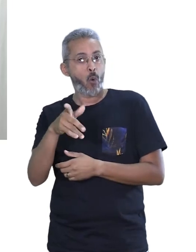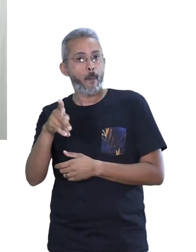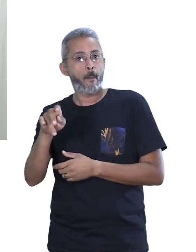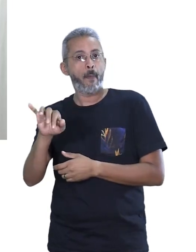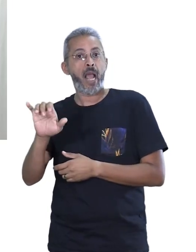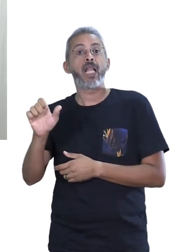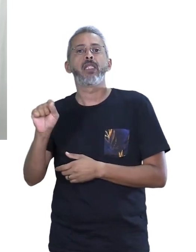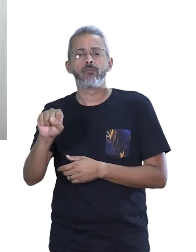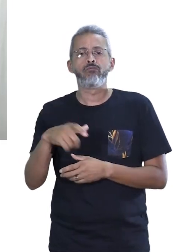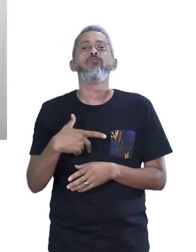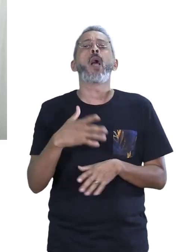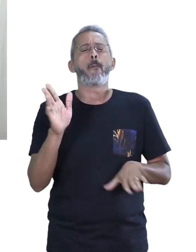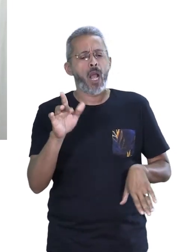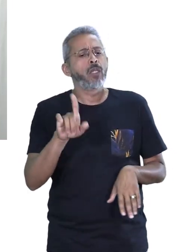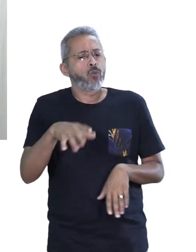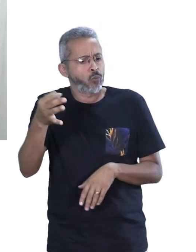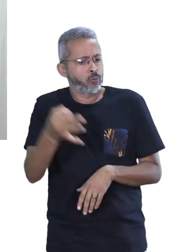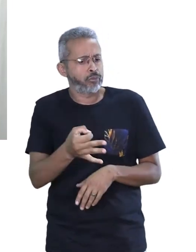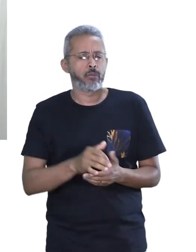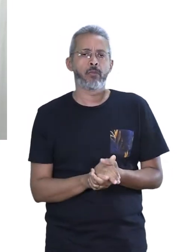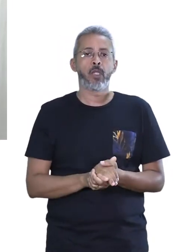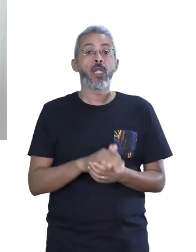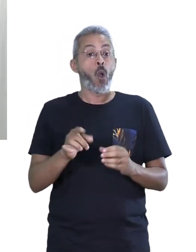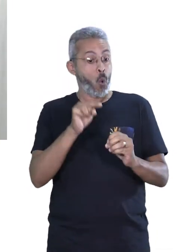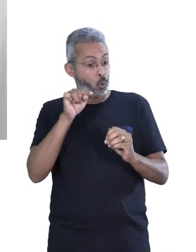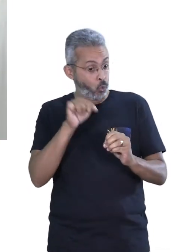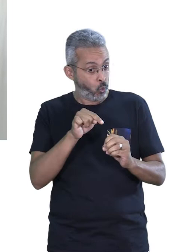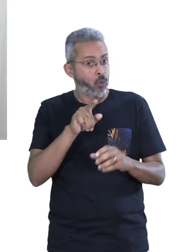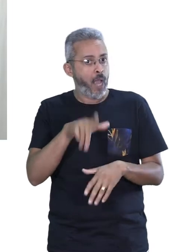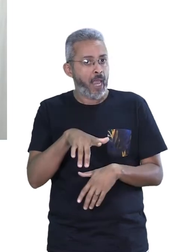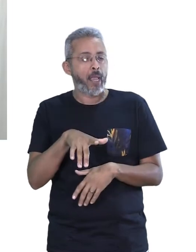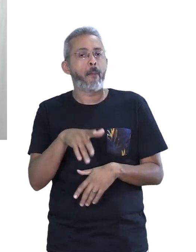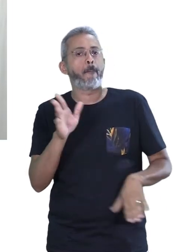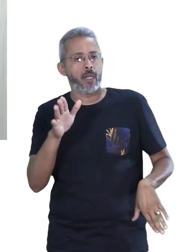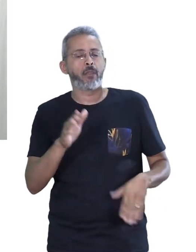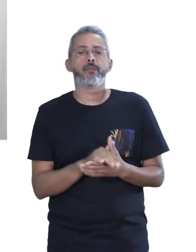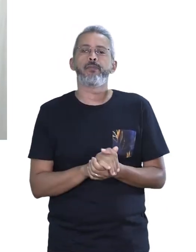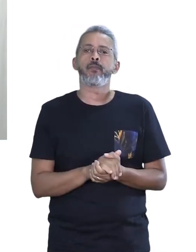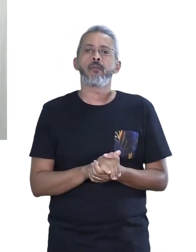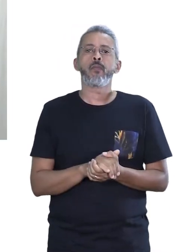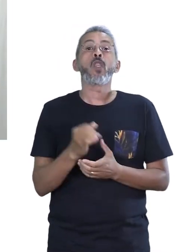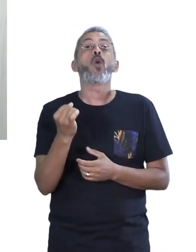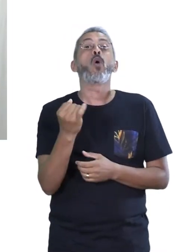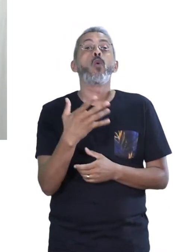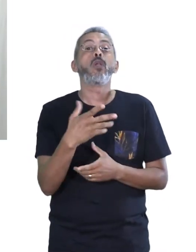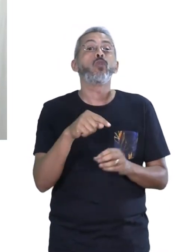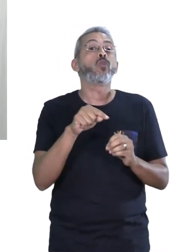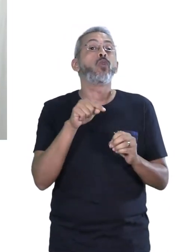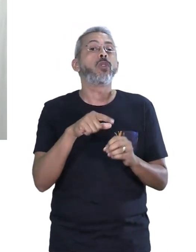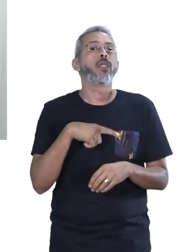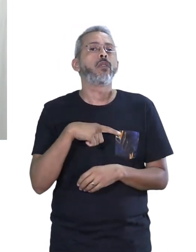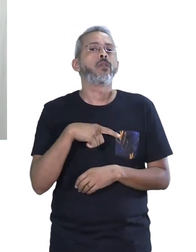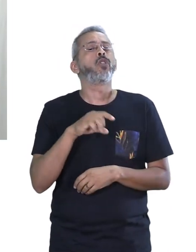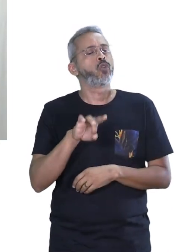ou praias? Praias, exato. Então, o núcleo é praias. Quantos núcleos